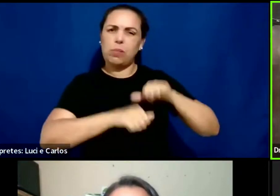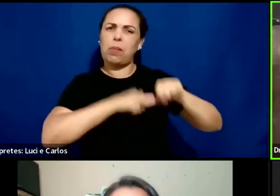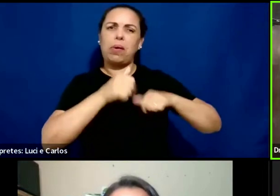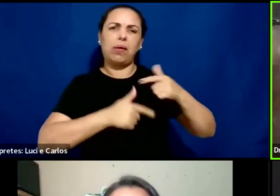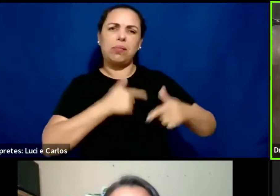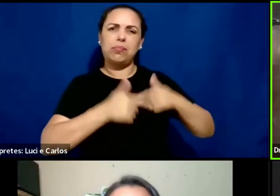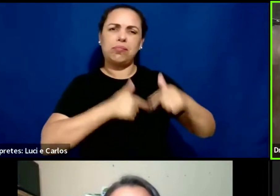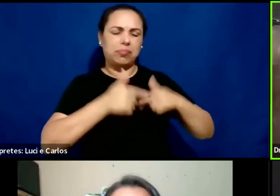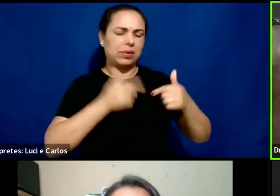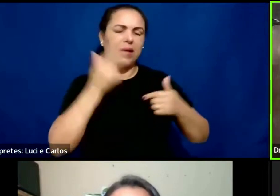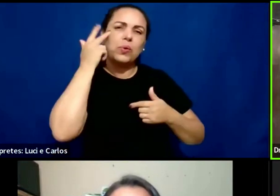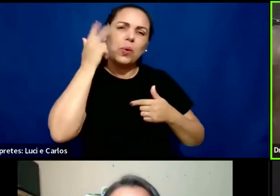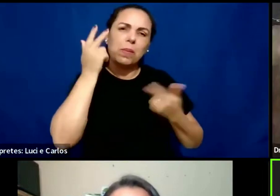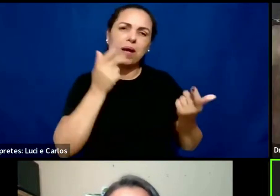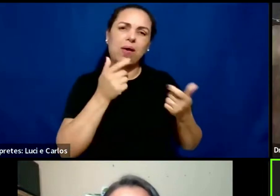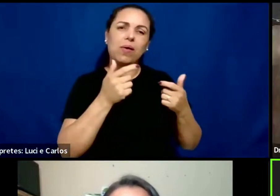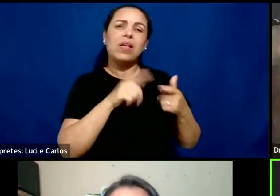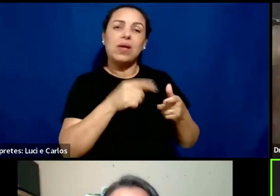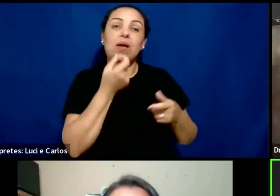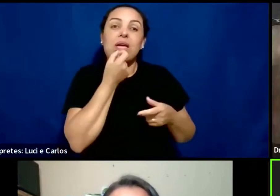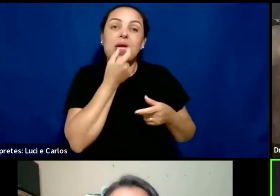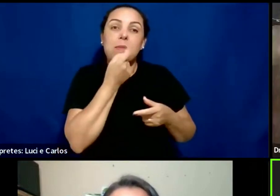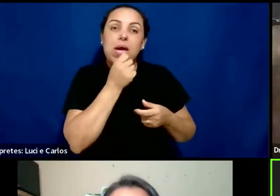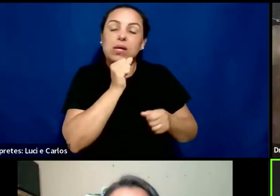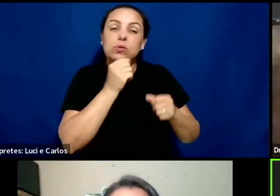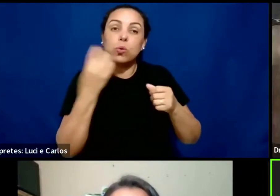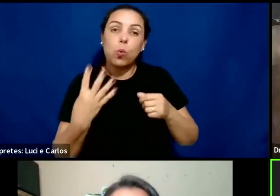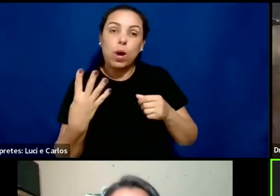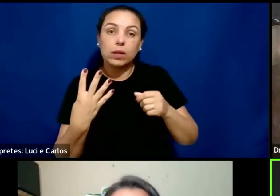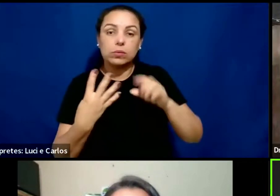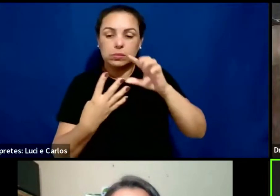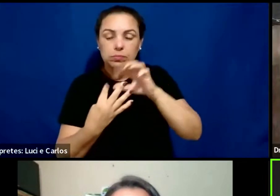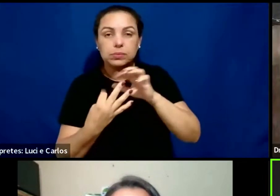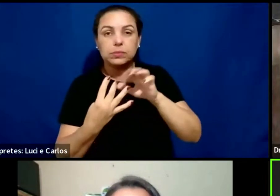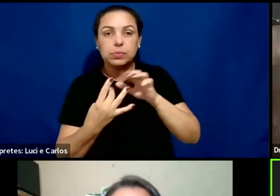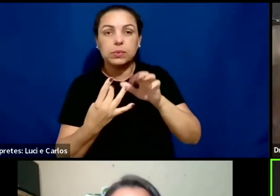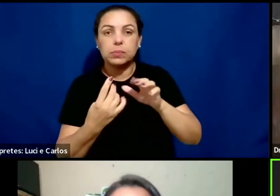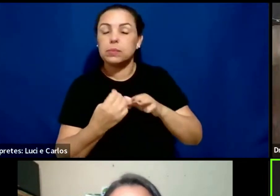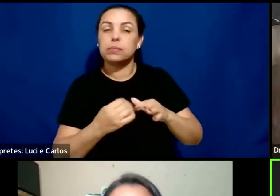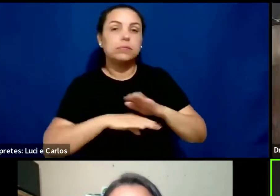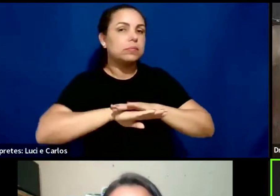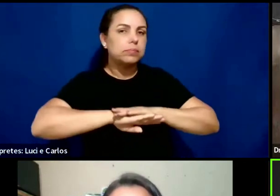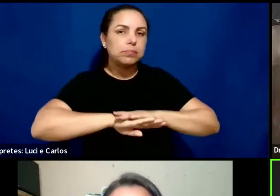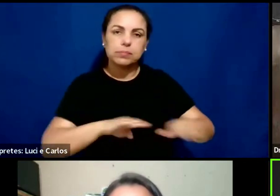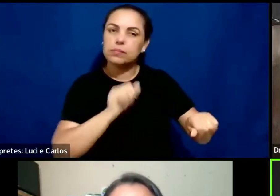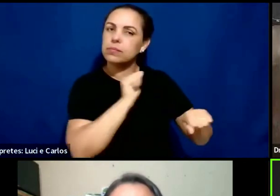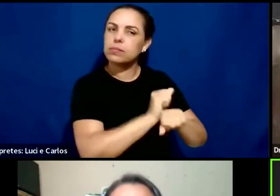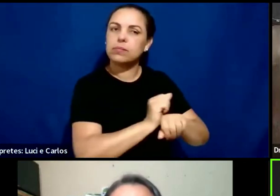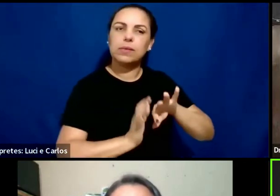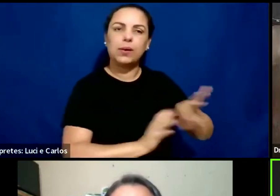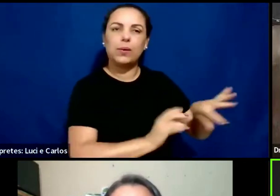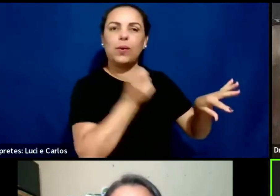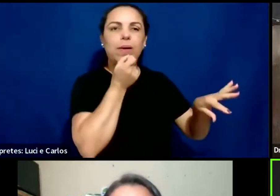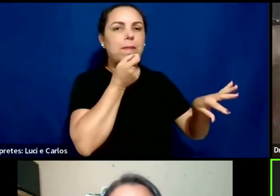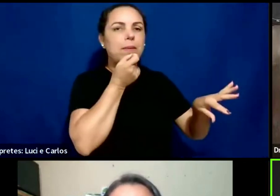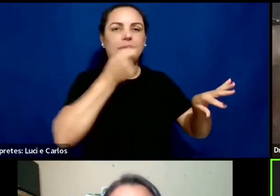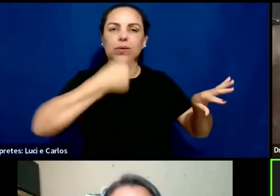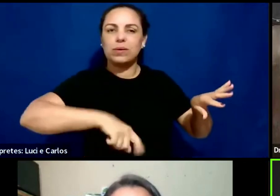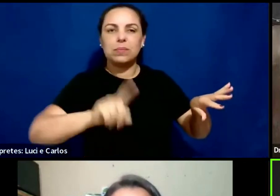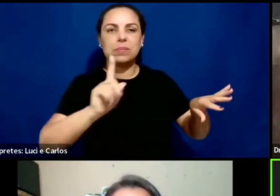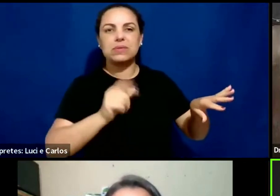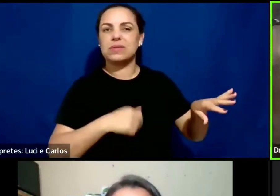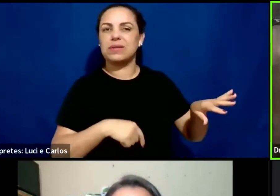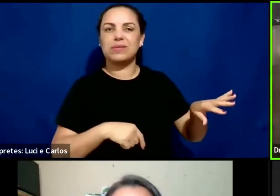tomar medicação controlada, que eu tomava 4 comprimidos por dia. Eu tomava enalapril e carvedilol, 2 de manhã e 2 de